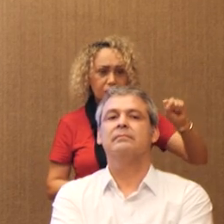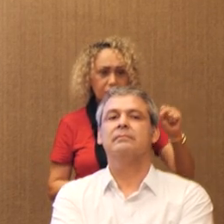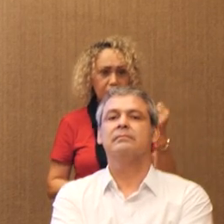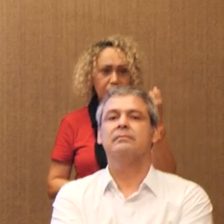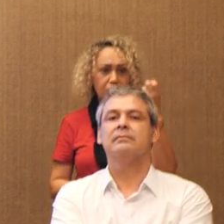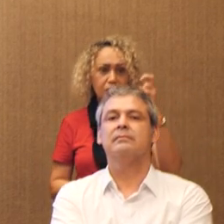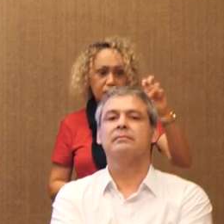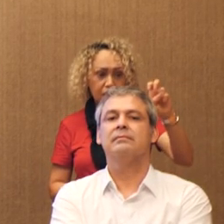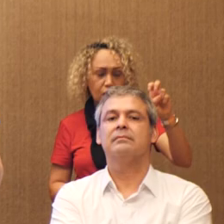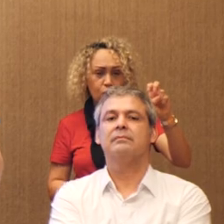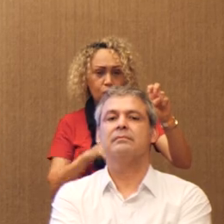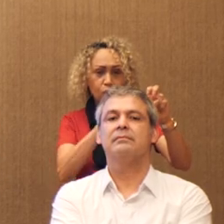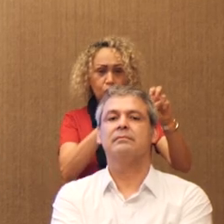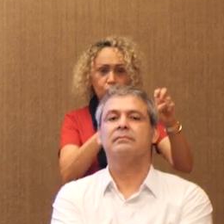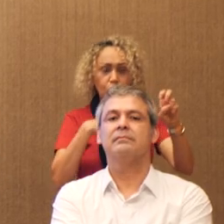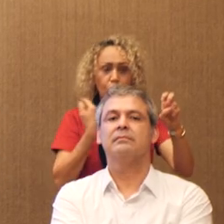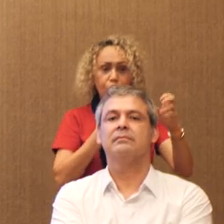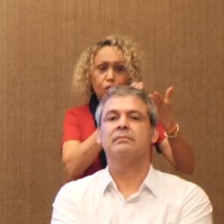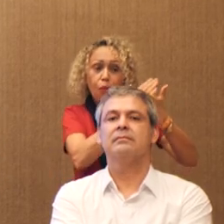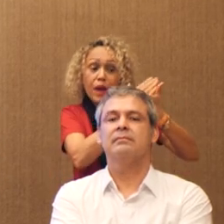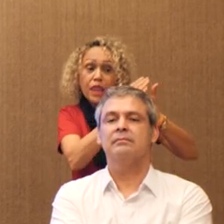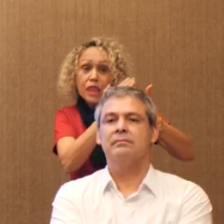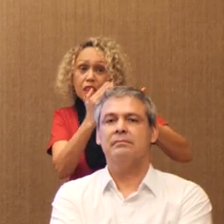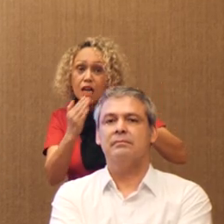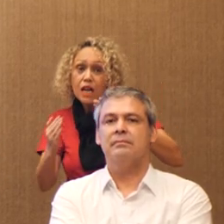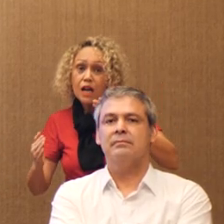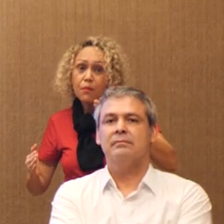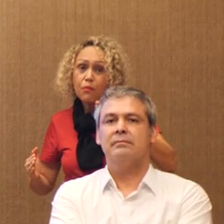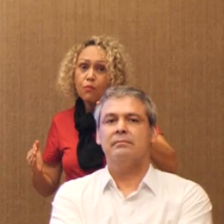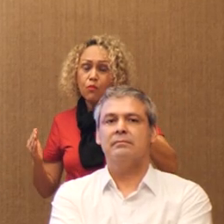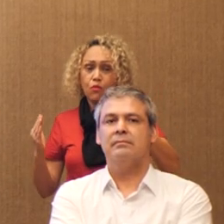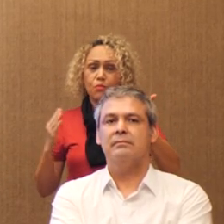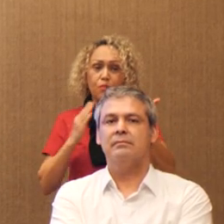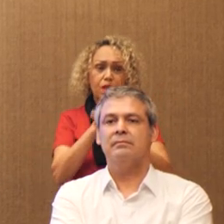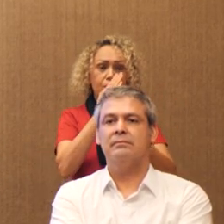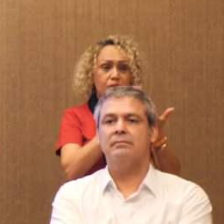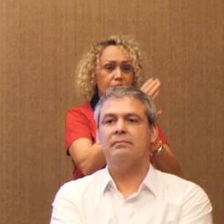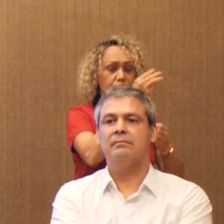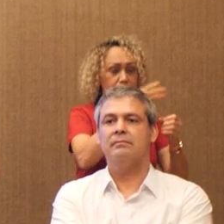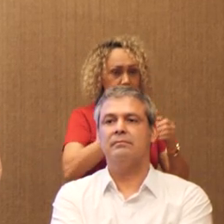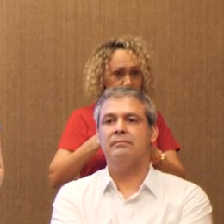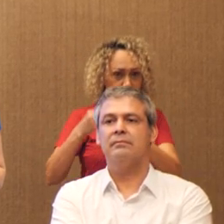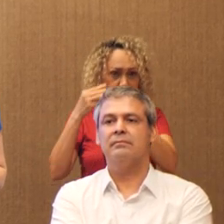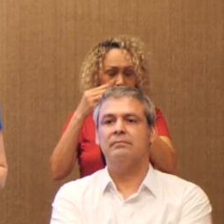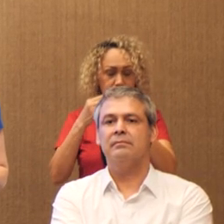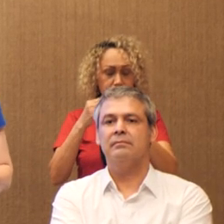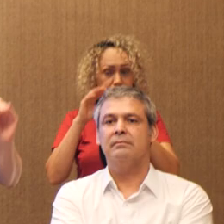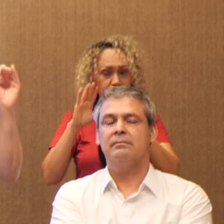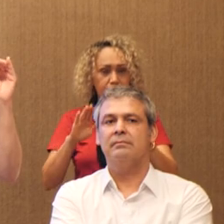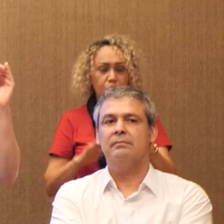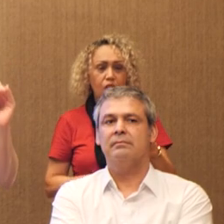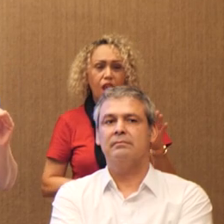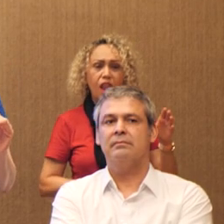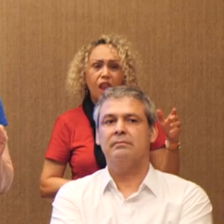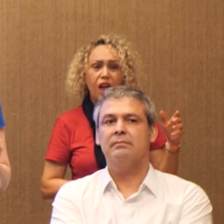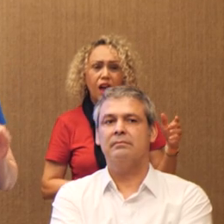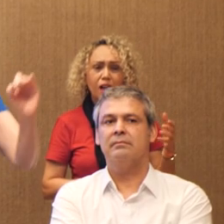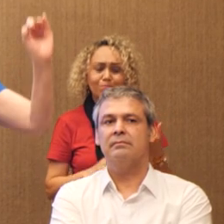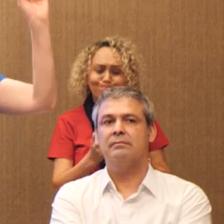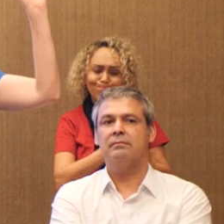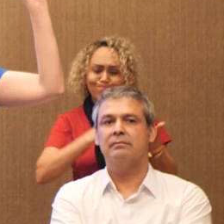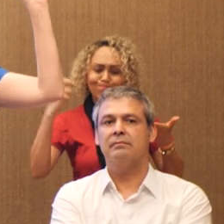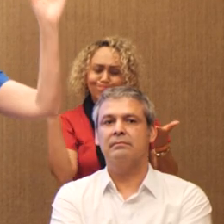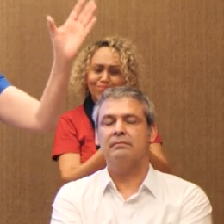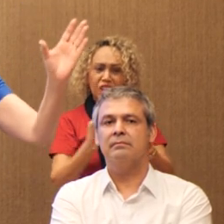do ataque, do golpe contra a presidenta Dilma, da prisão ilegal, da Lava Jato,